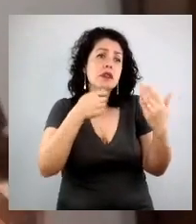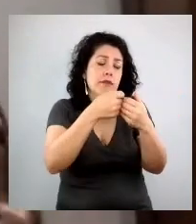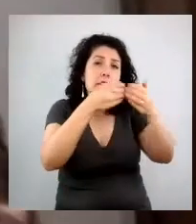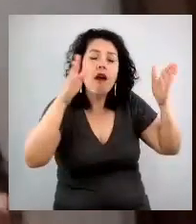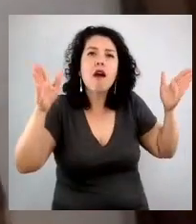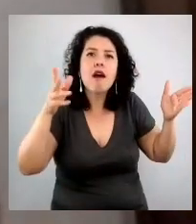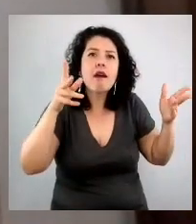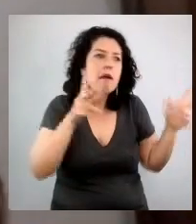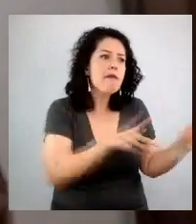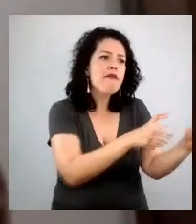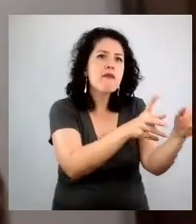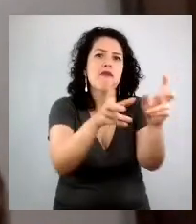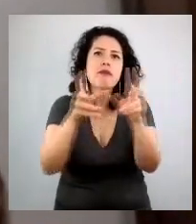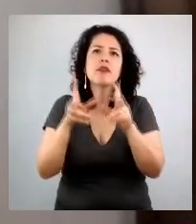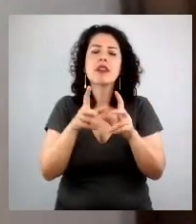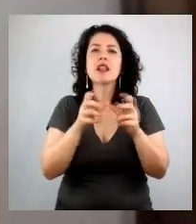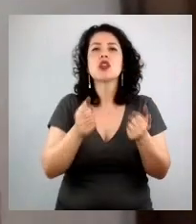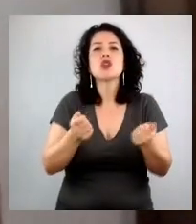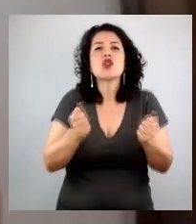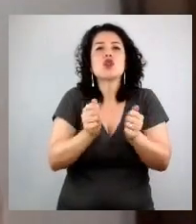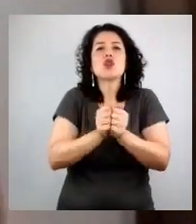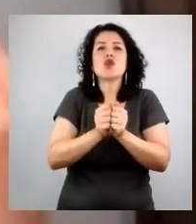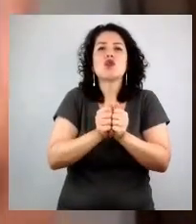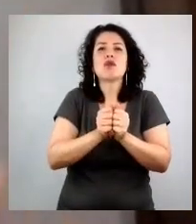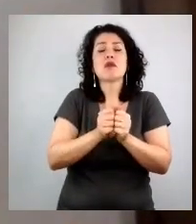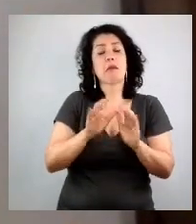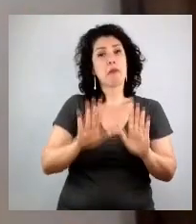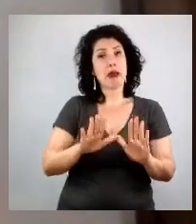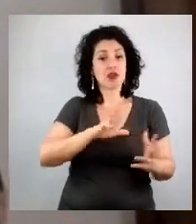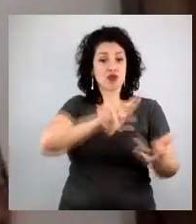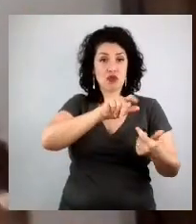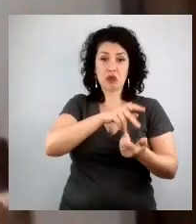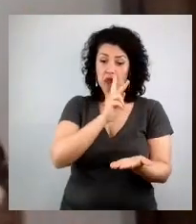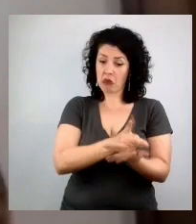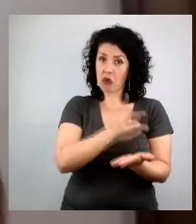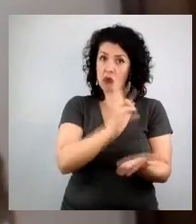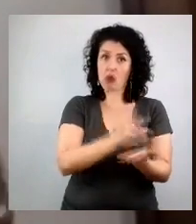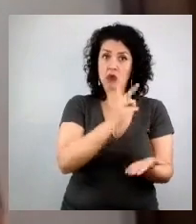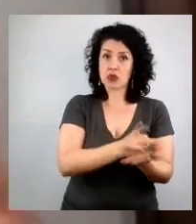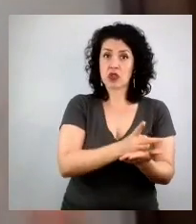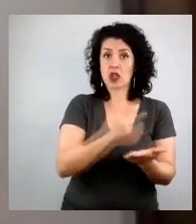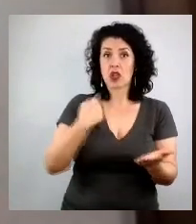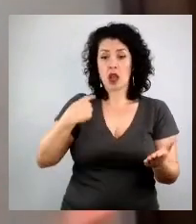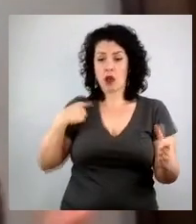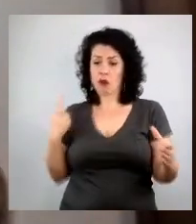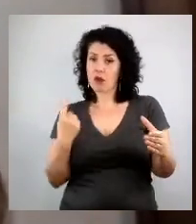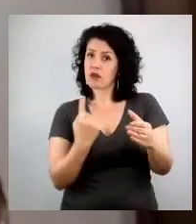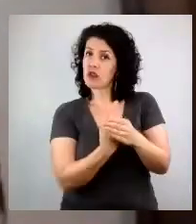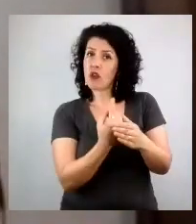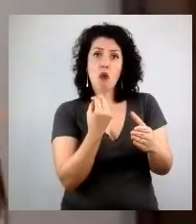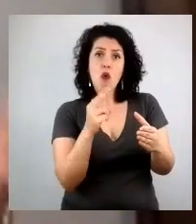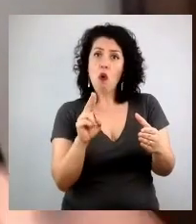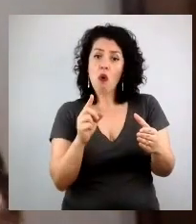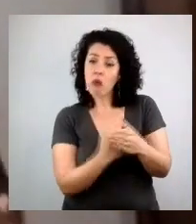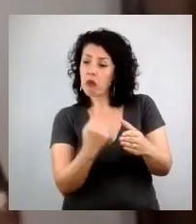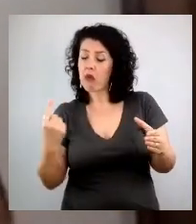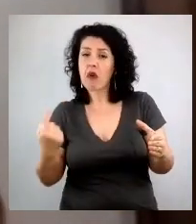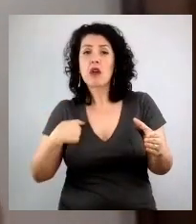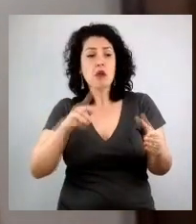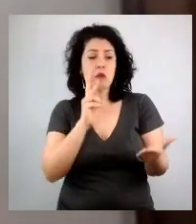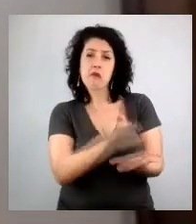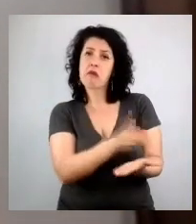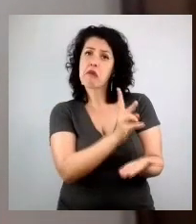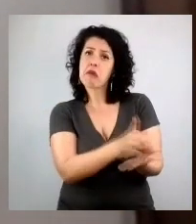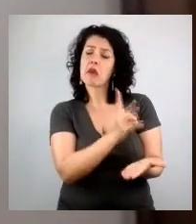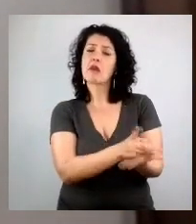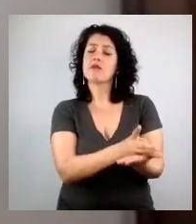existe com ou sem nós, ou com ou sem a gente das marcas, da comunicação, e é por isso que muitas